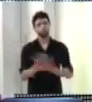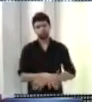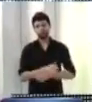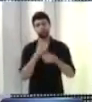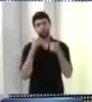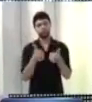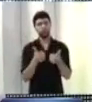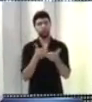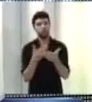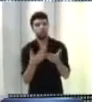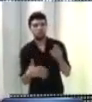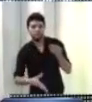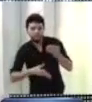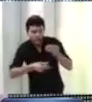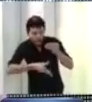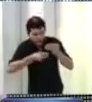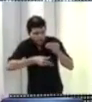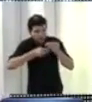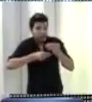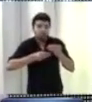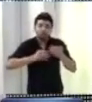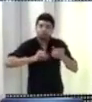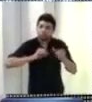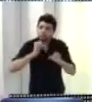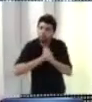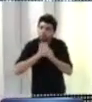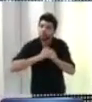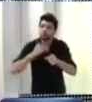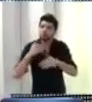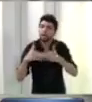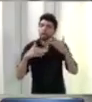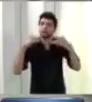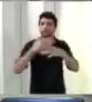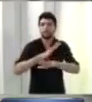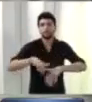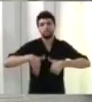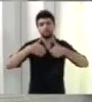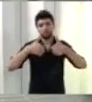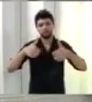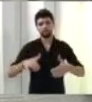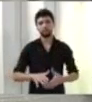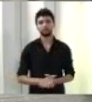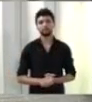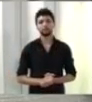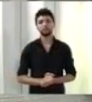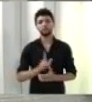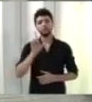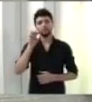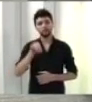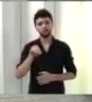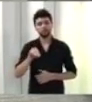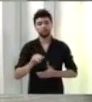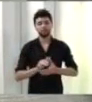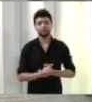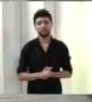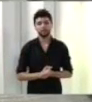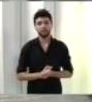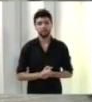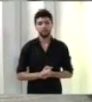preparados para construir uma cidade melhor. Réplica de 1 minuto, por favor, candidato Quem Quem.